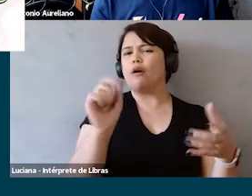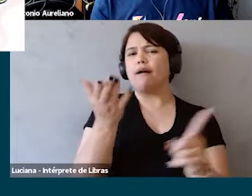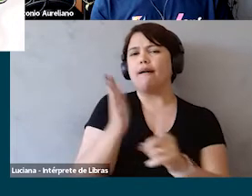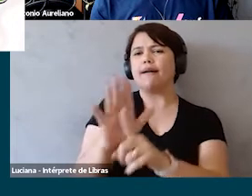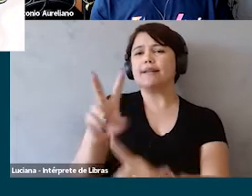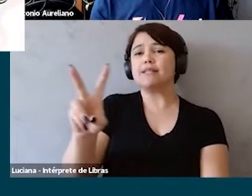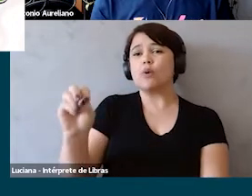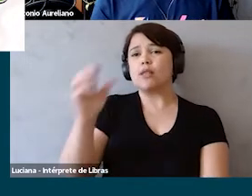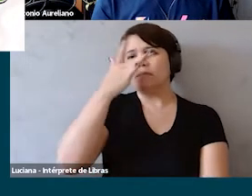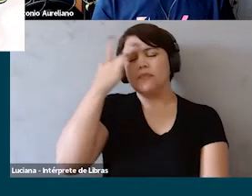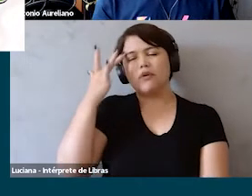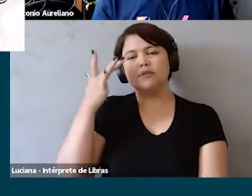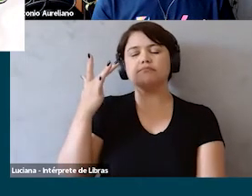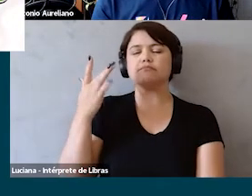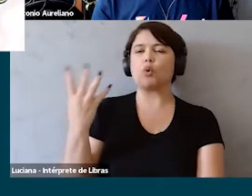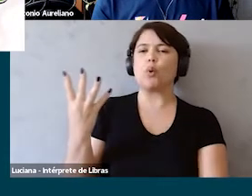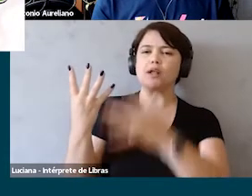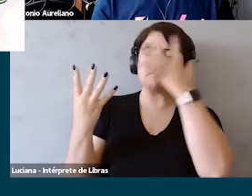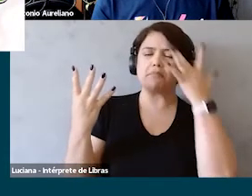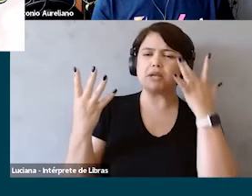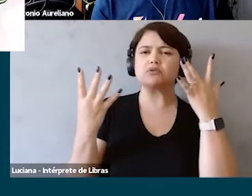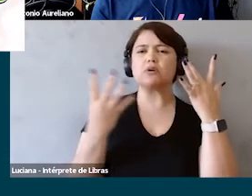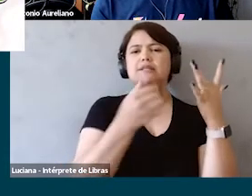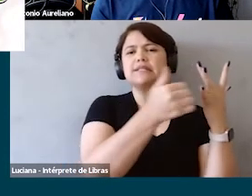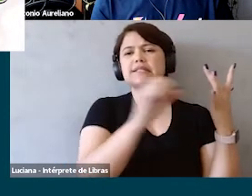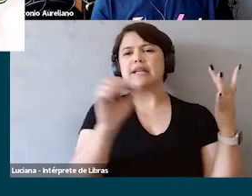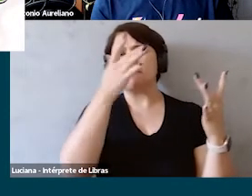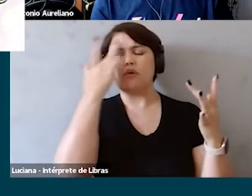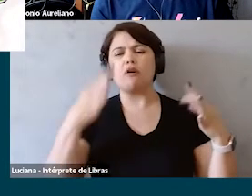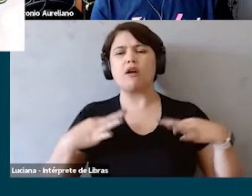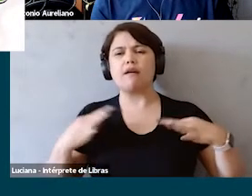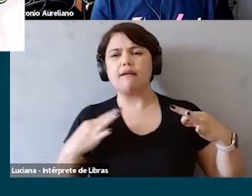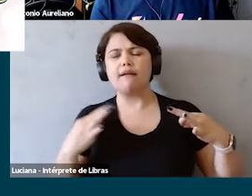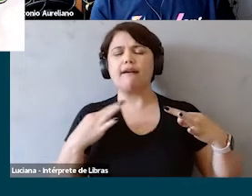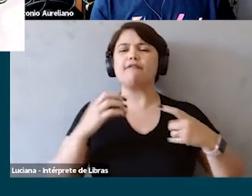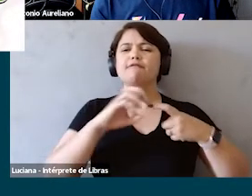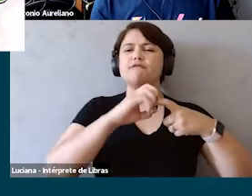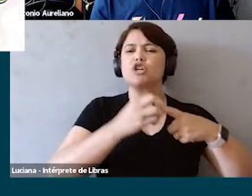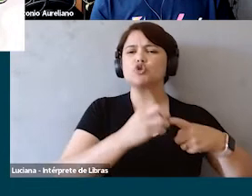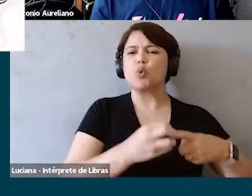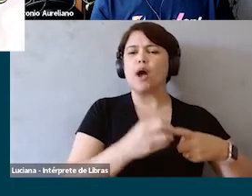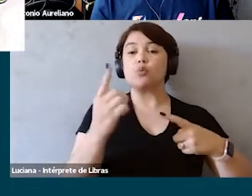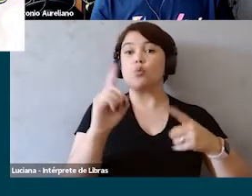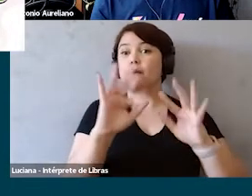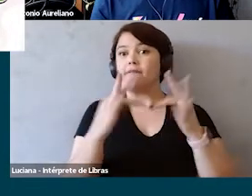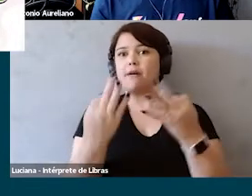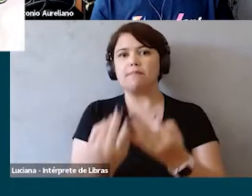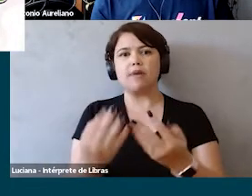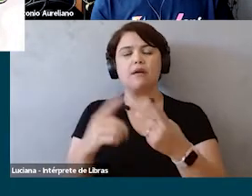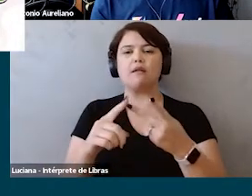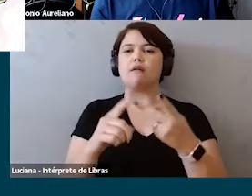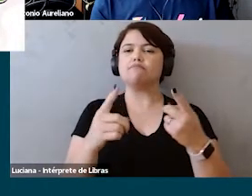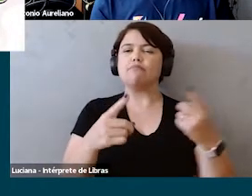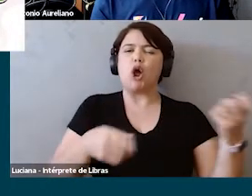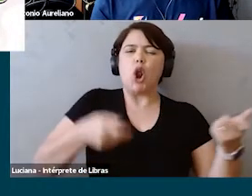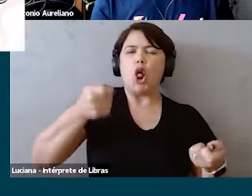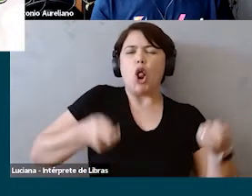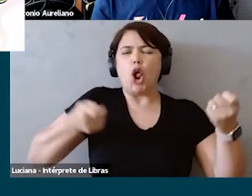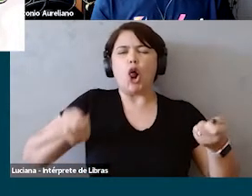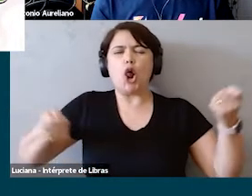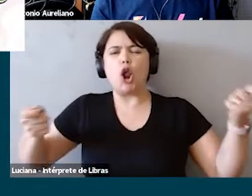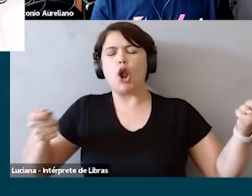beneficia 50 pessoas. Por exemplo, para fazer o boneco, 4 pessoas, as camisas, 6 pessoas, a feijoada, 7 pessoas, uma família inteira, e